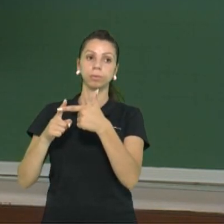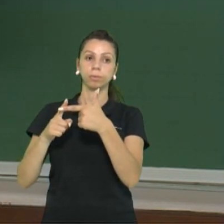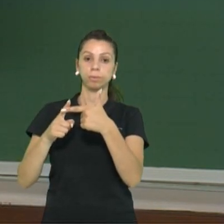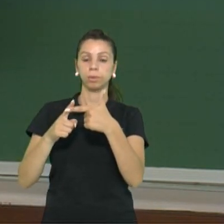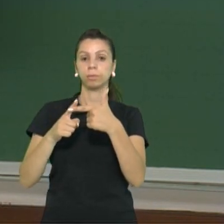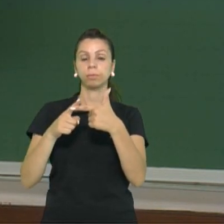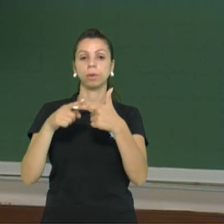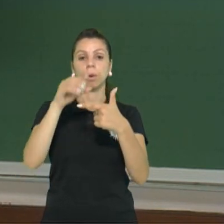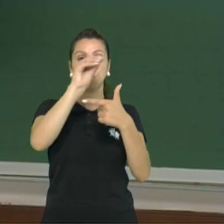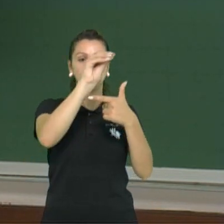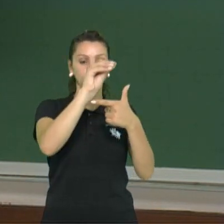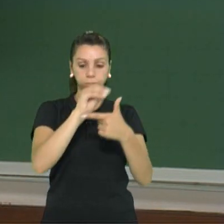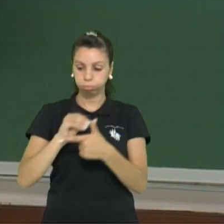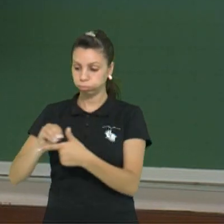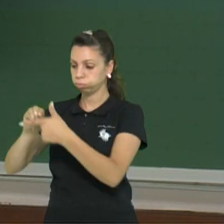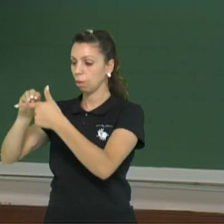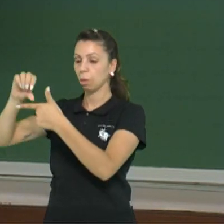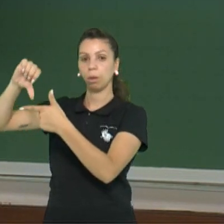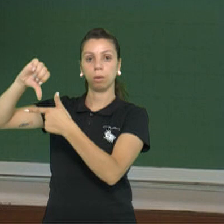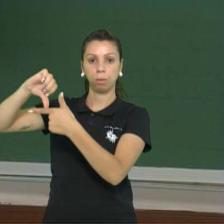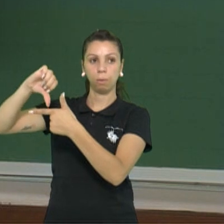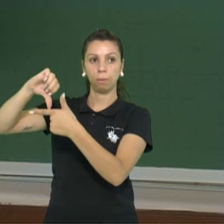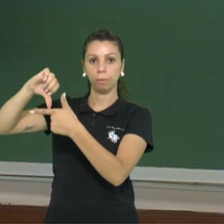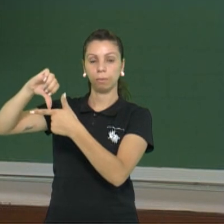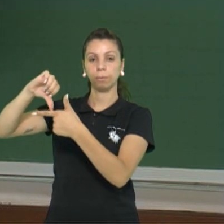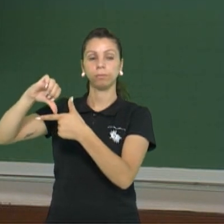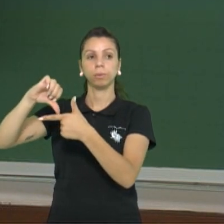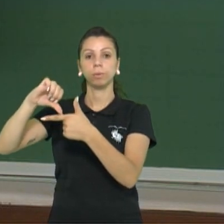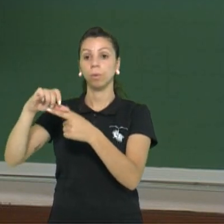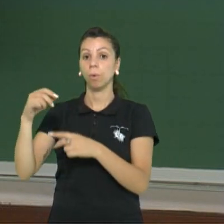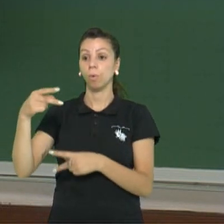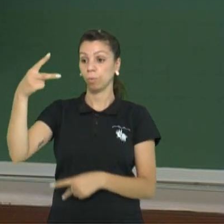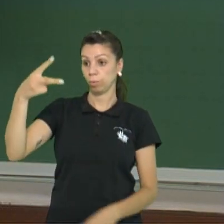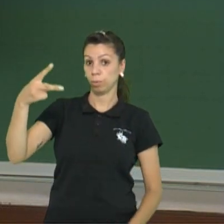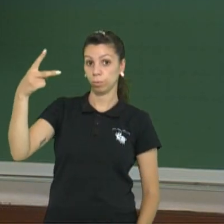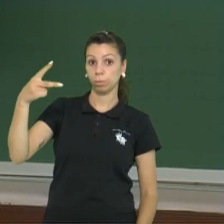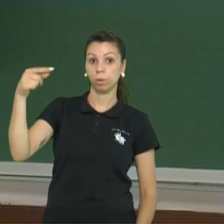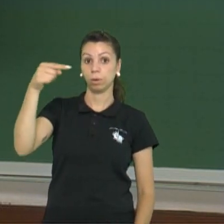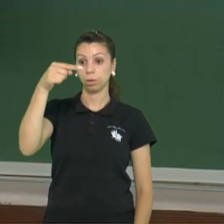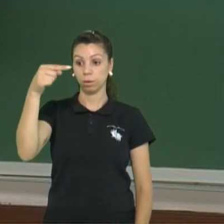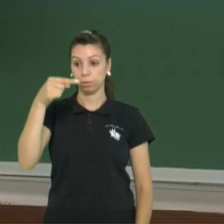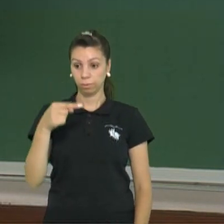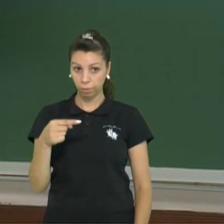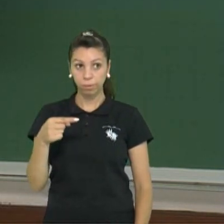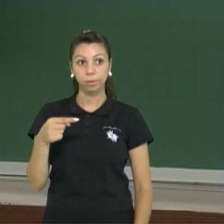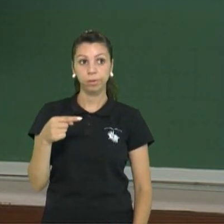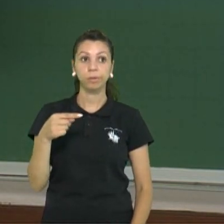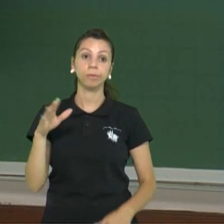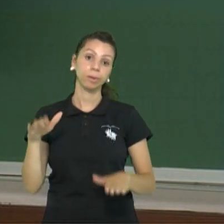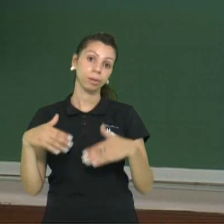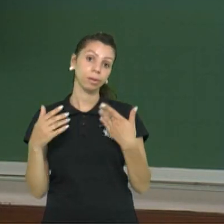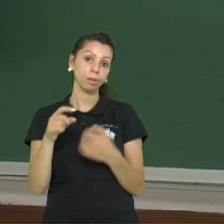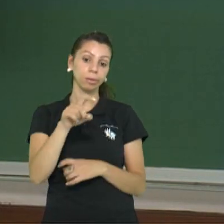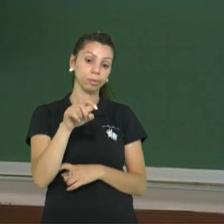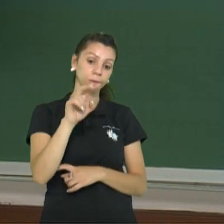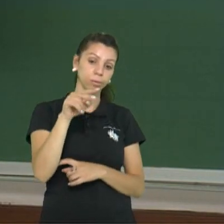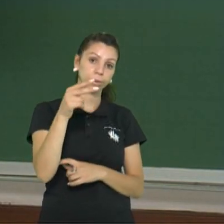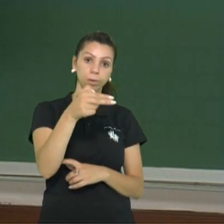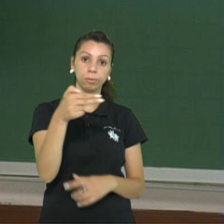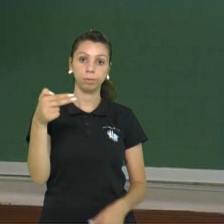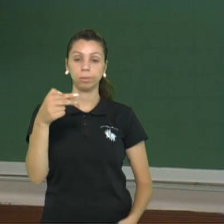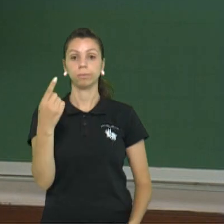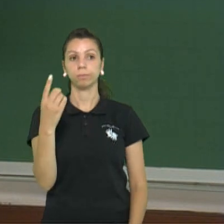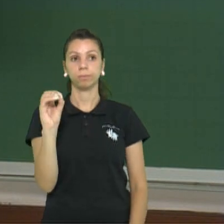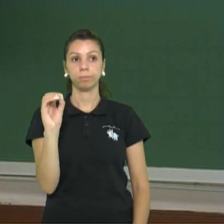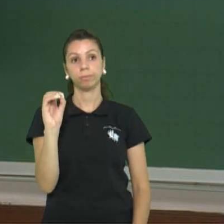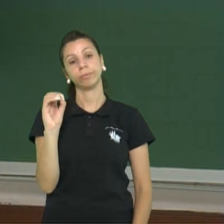passa dividindo. Como os dois são negativos, o meu x ao quadrado é igual a 10. E aí eu tenho dois valores para